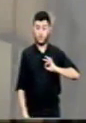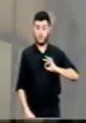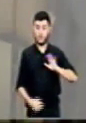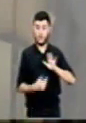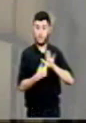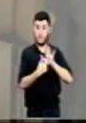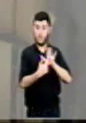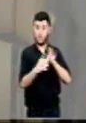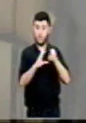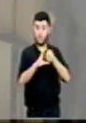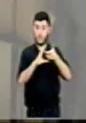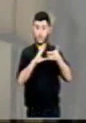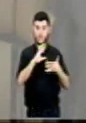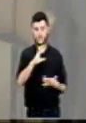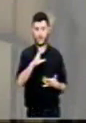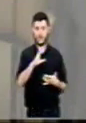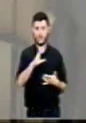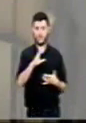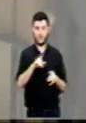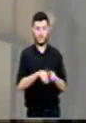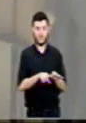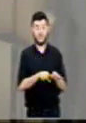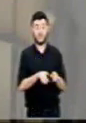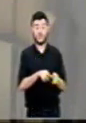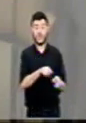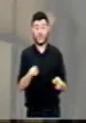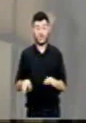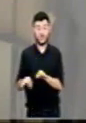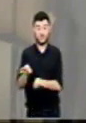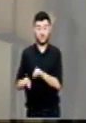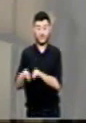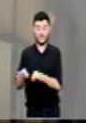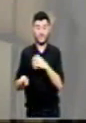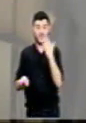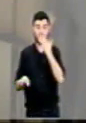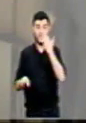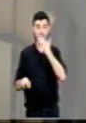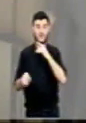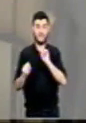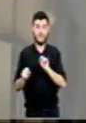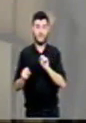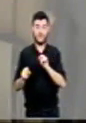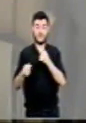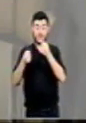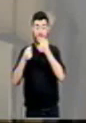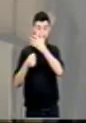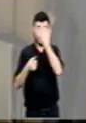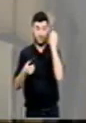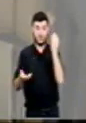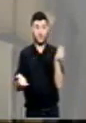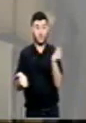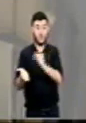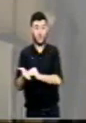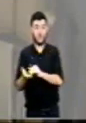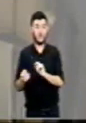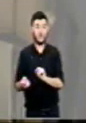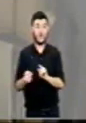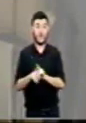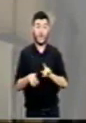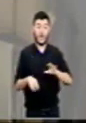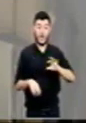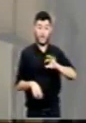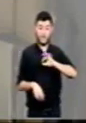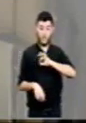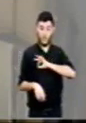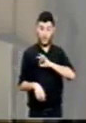foi levado em conta por esse magistrado, o de que as varreduras realizadas pela Polícia Legislativa não se restringem a